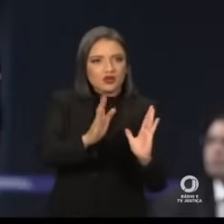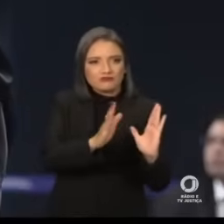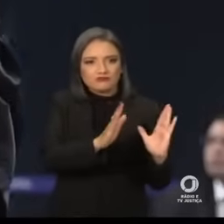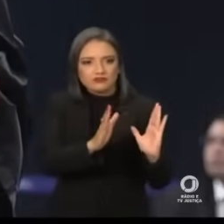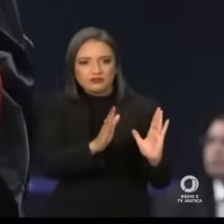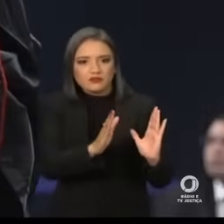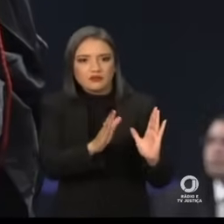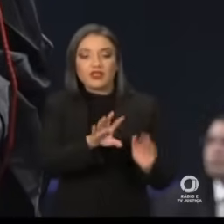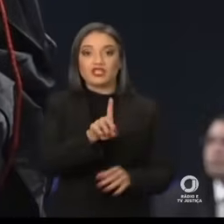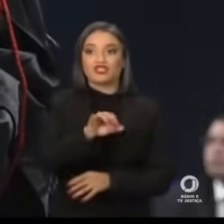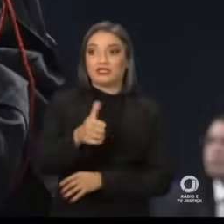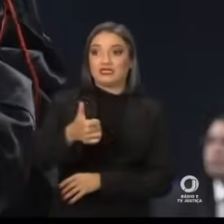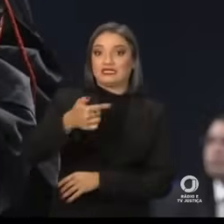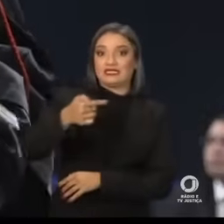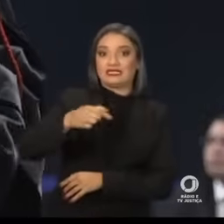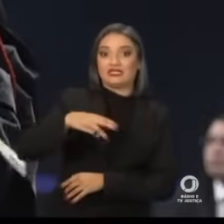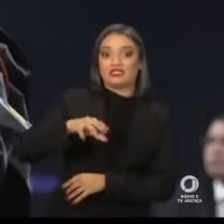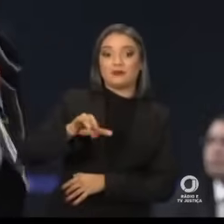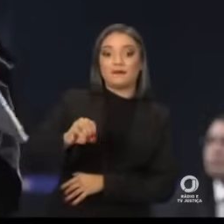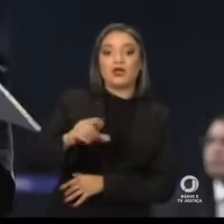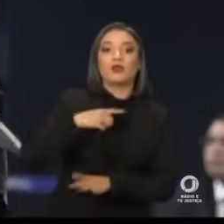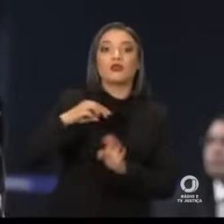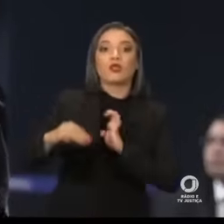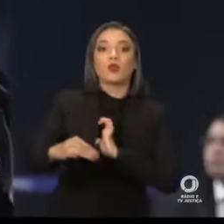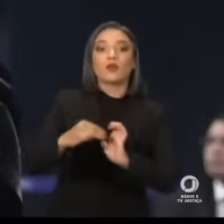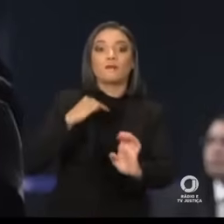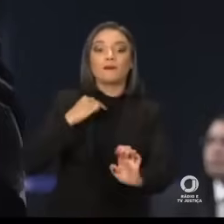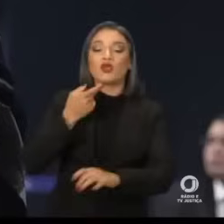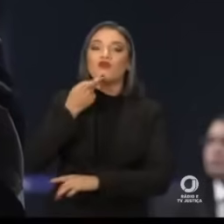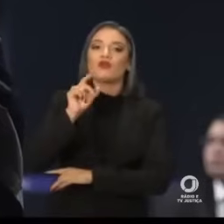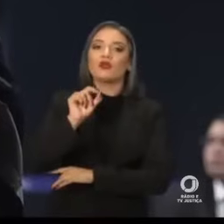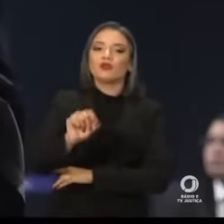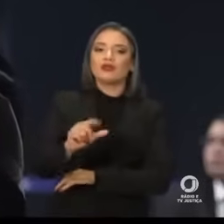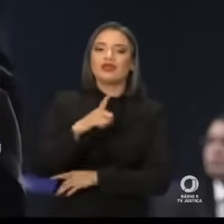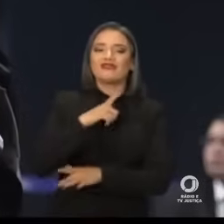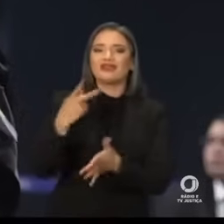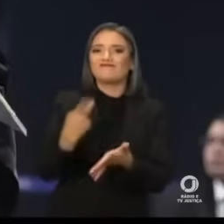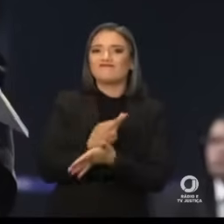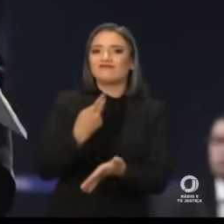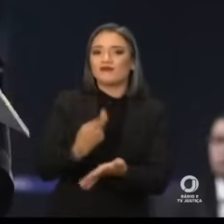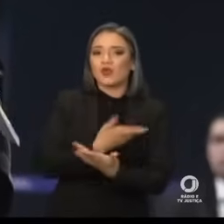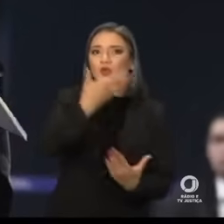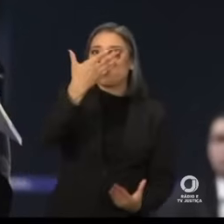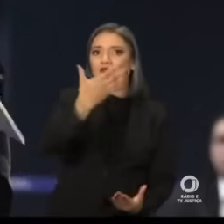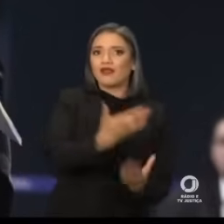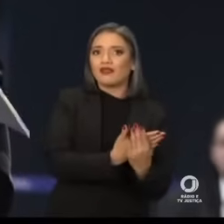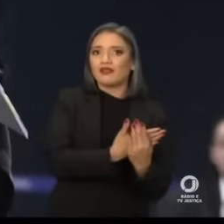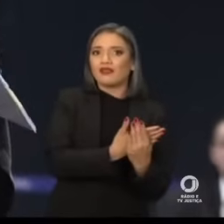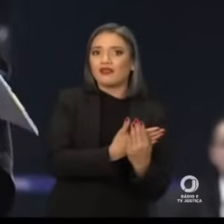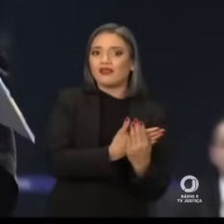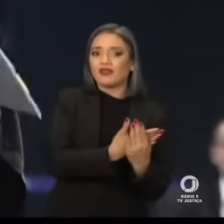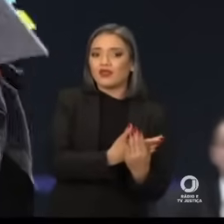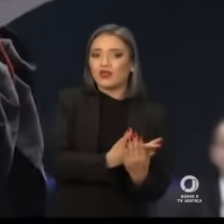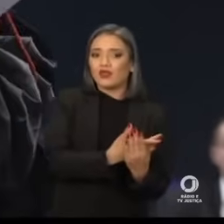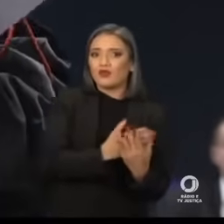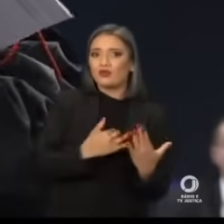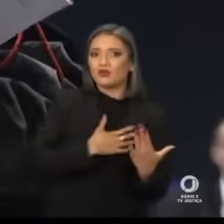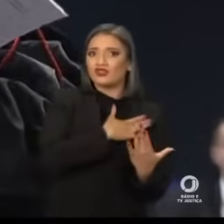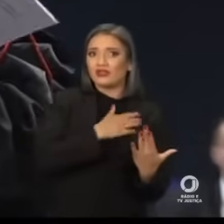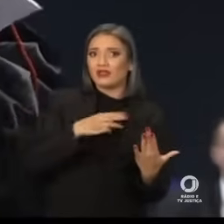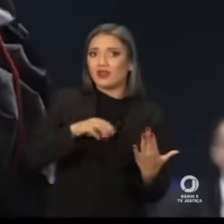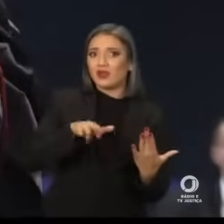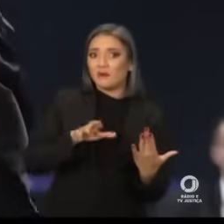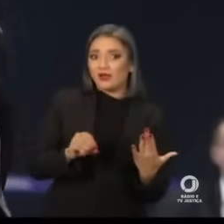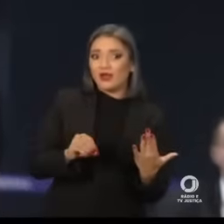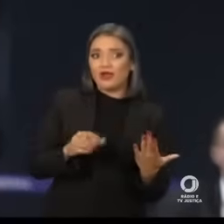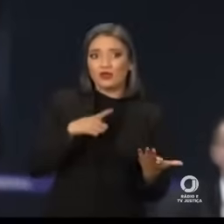no dia 17 de maio, a gente recebe um e-mail dizendo que tinha uma falha na questão do arquivo do general Mário Fernandes. Está nos